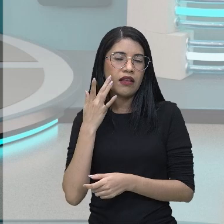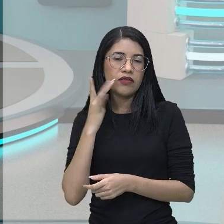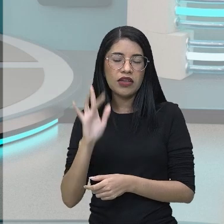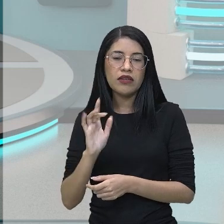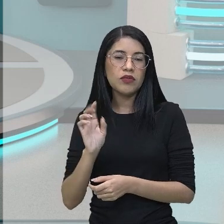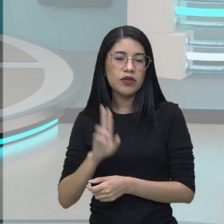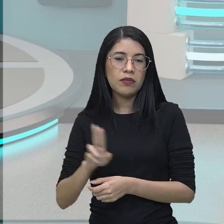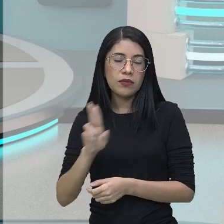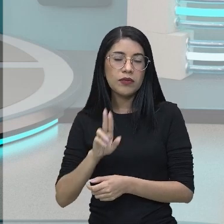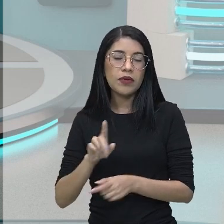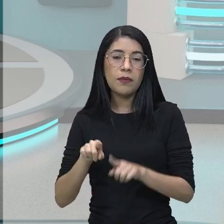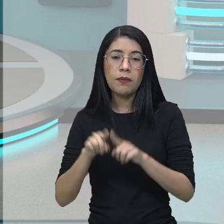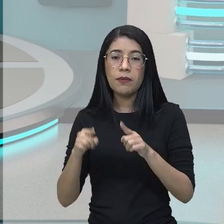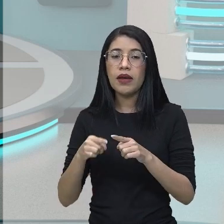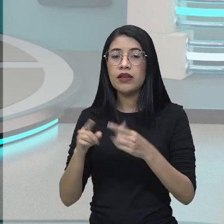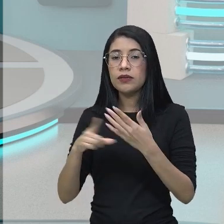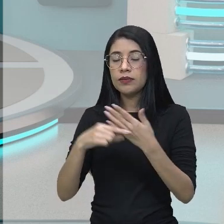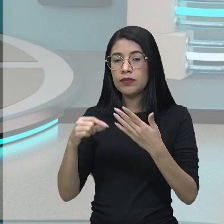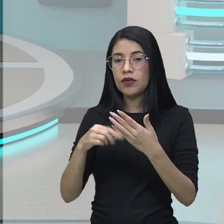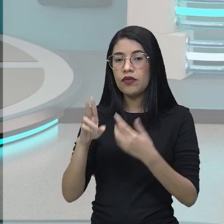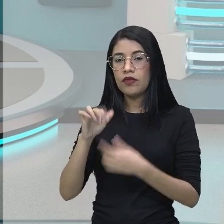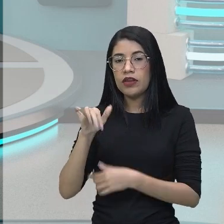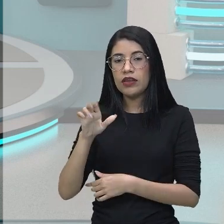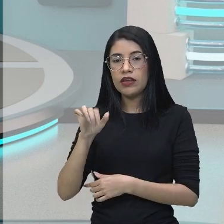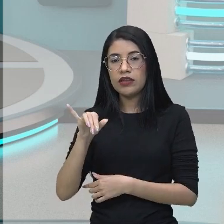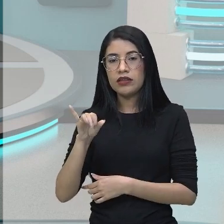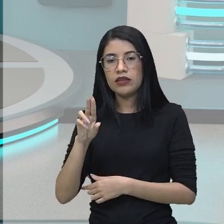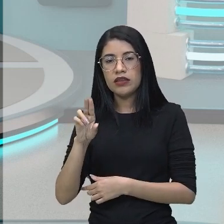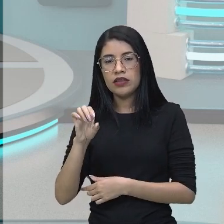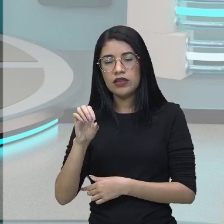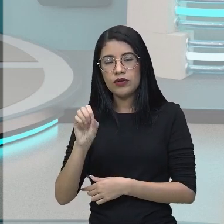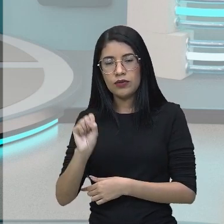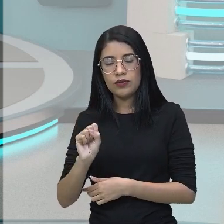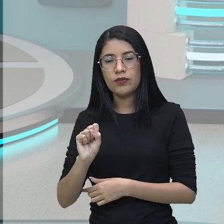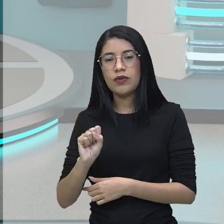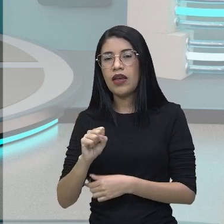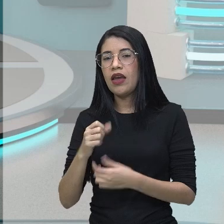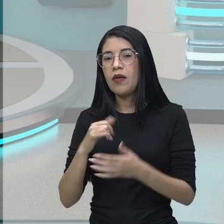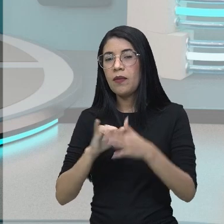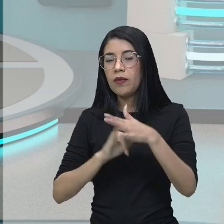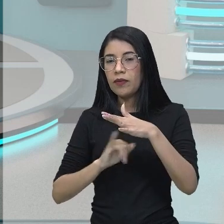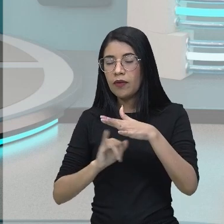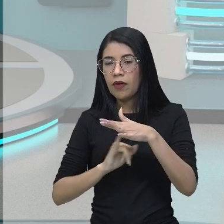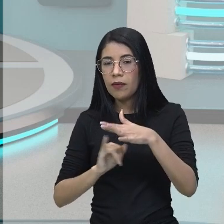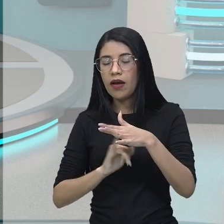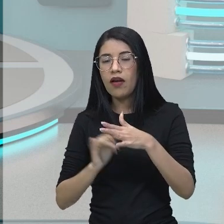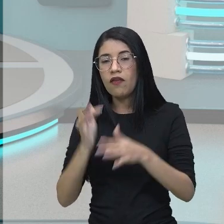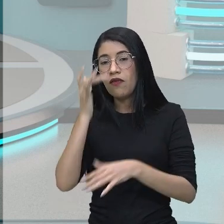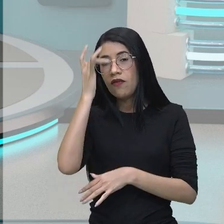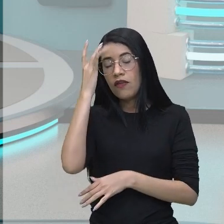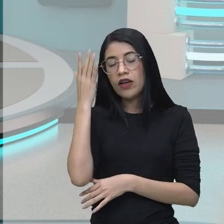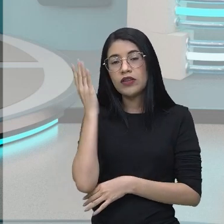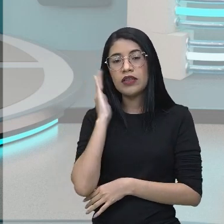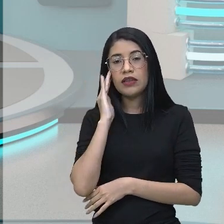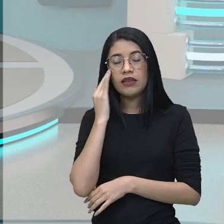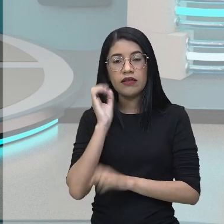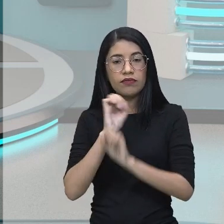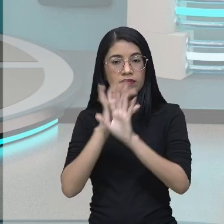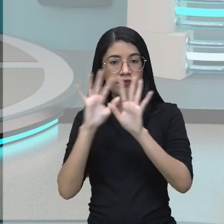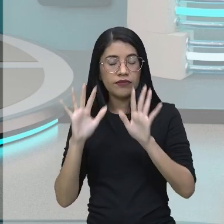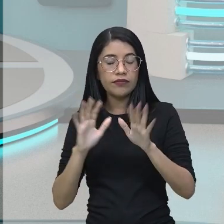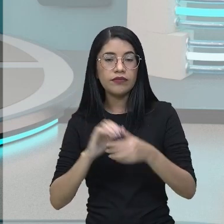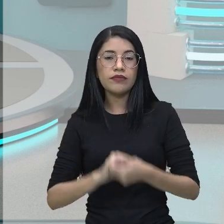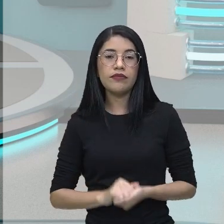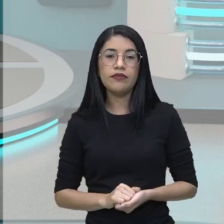perceba que Vinícius Moraes não ele quer a linguagem coloquial que é uma linguagem simples no poema fácil de compreender e